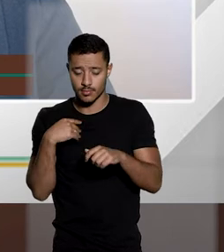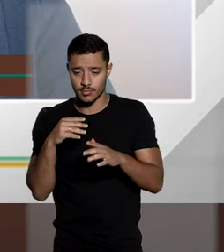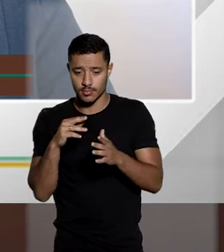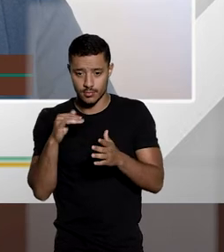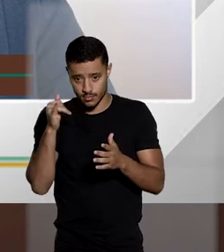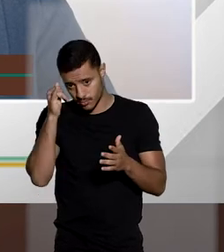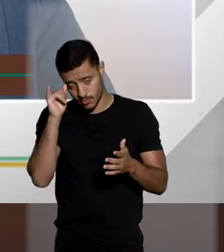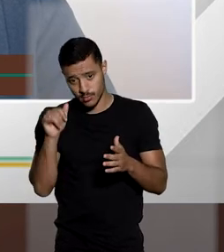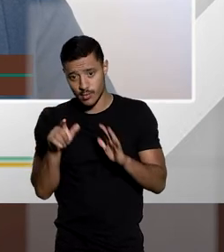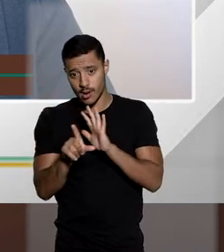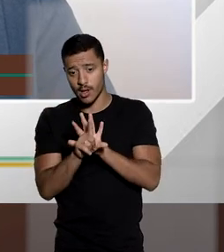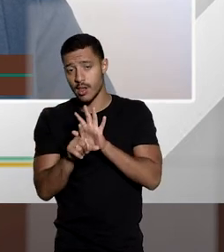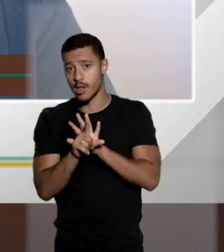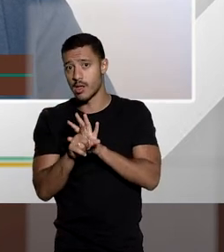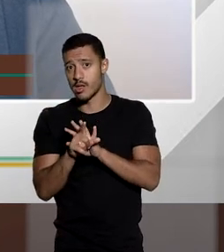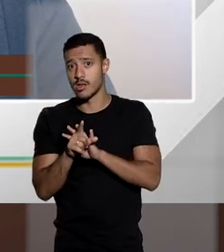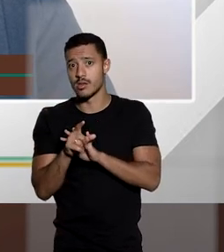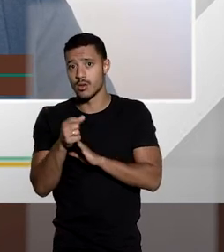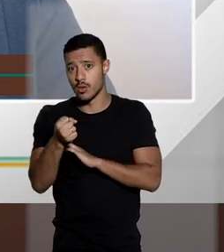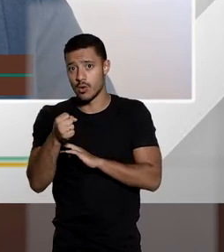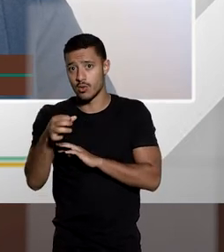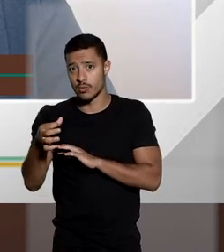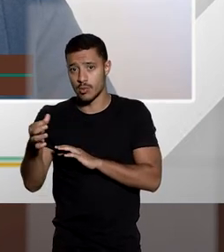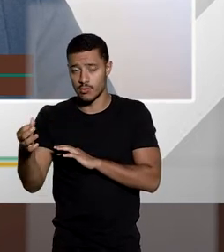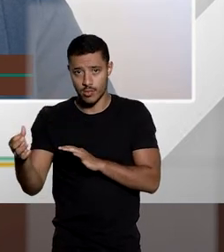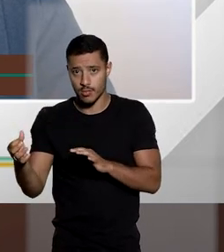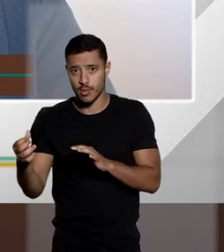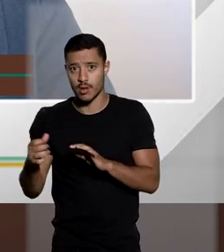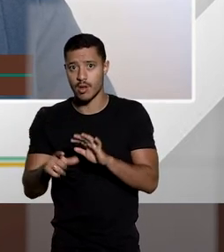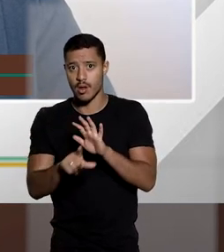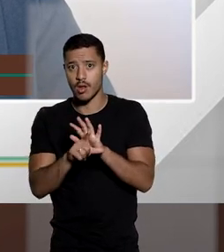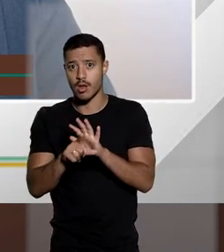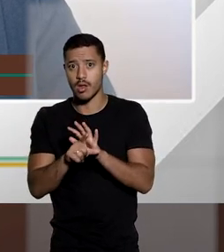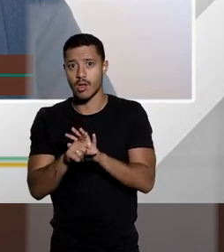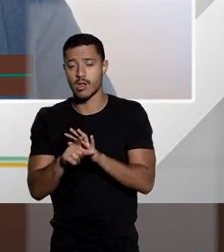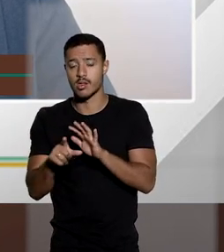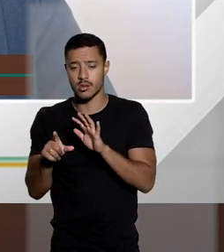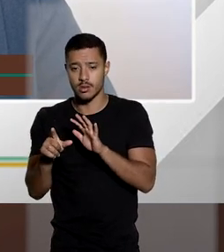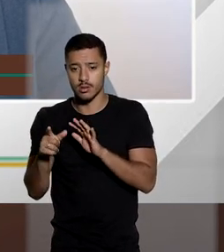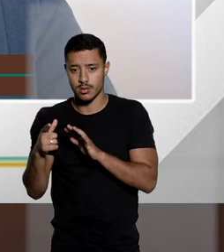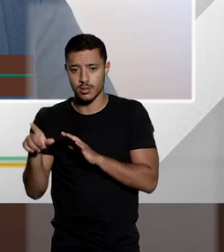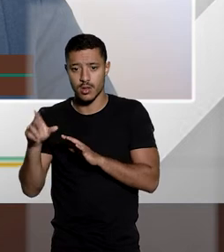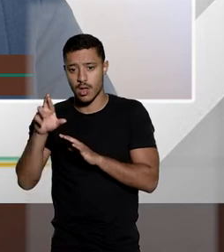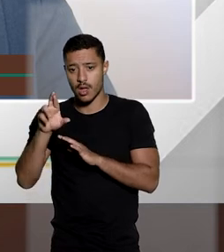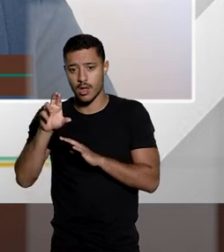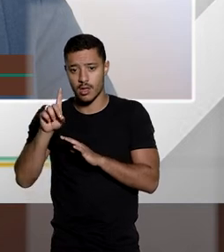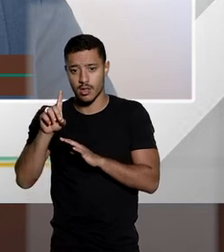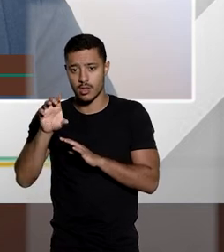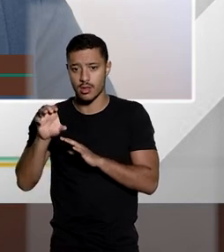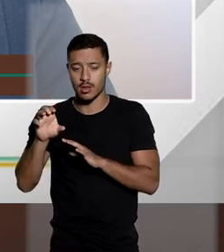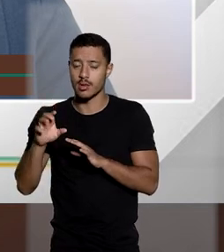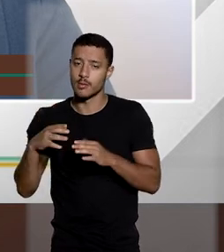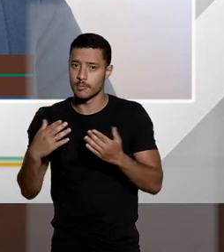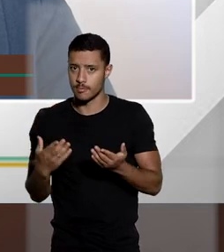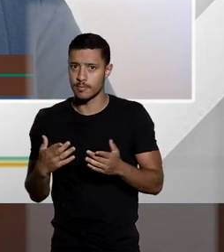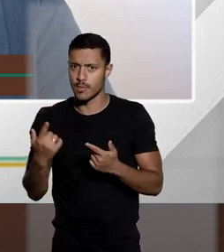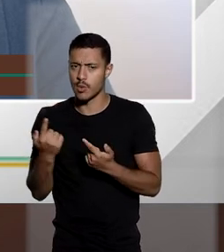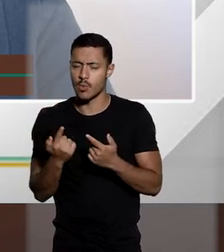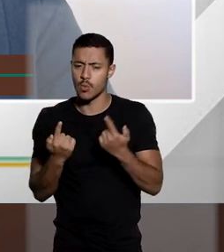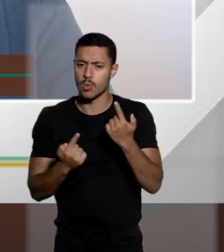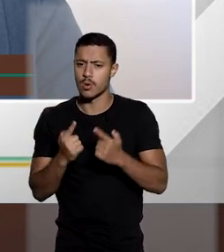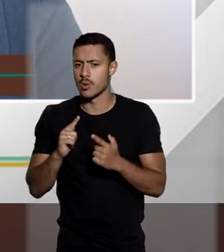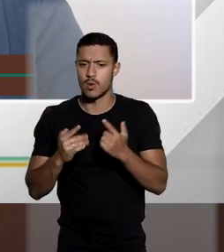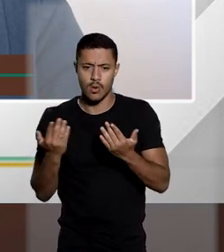revogar, que são a Lei Geral de Licitação 8.666, a Lei do Pregão e a Lei do RDC. Então, o gestor,